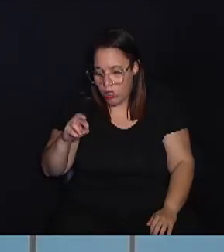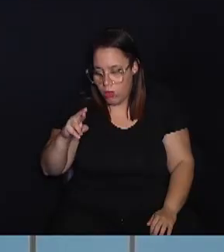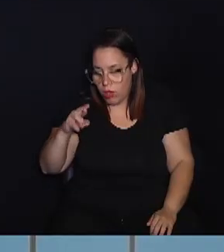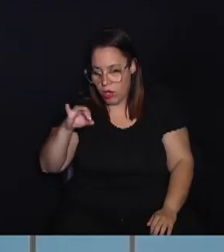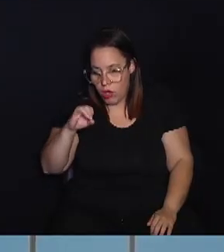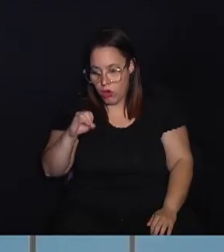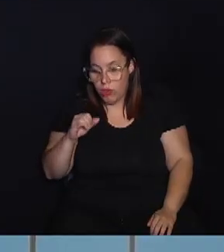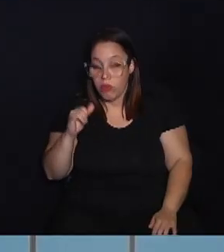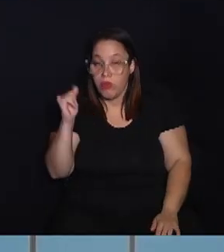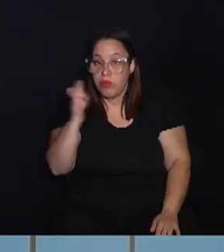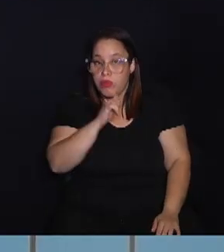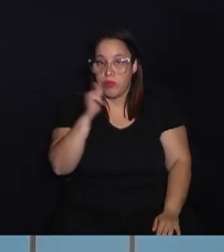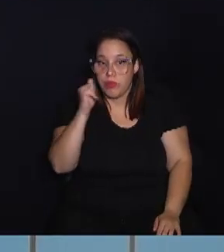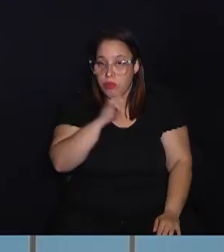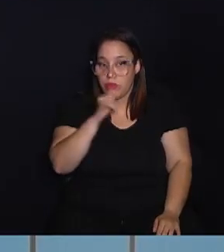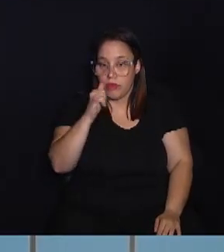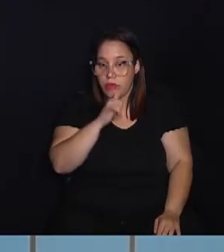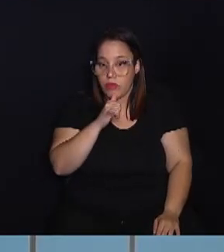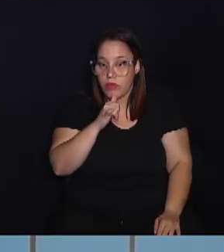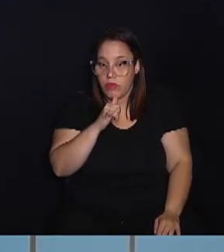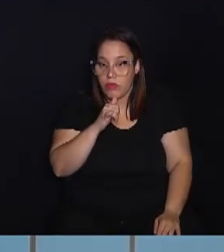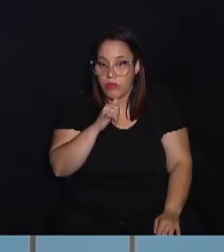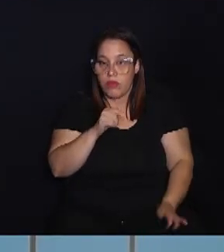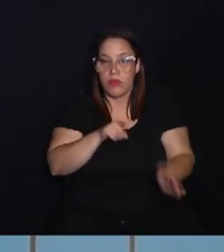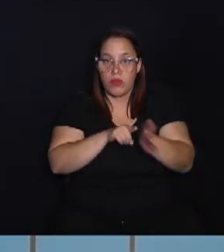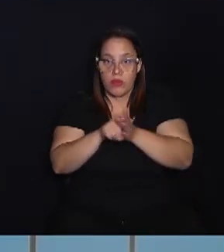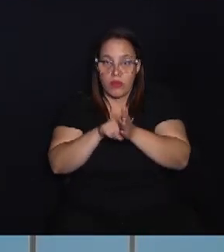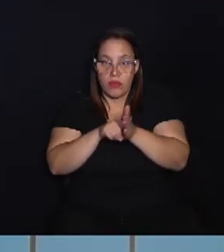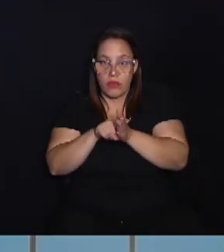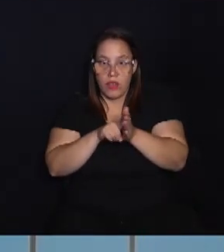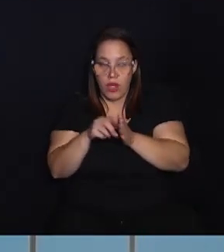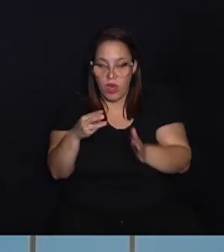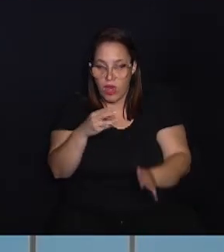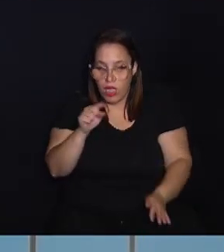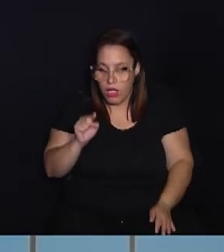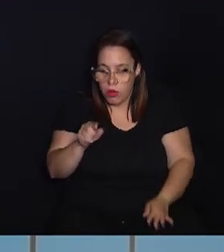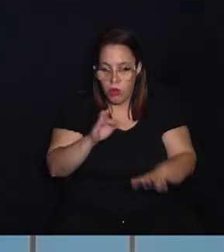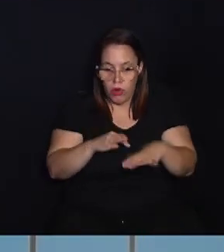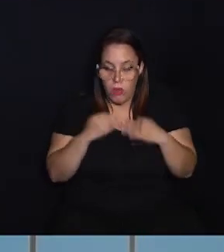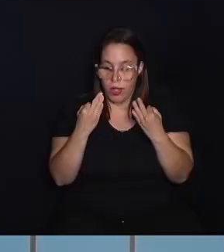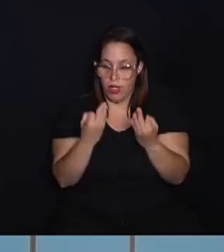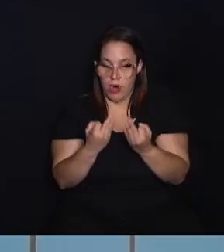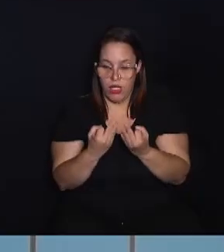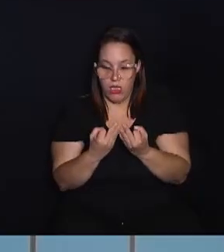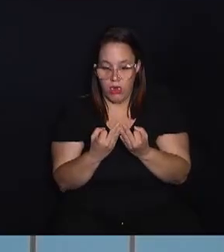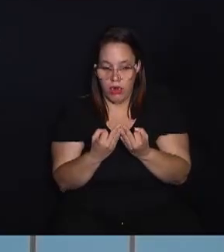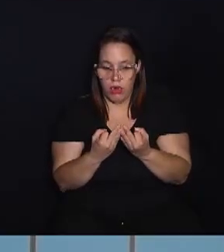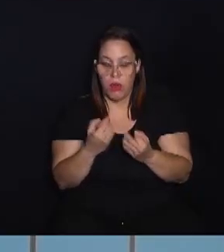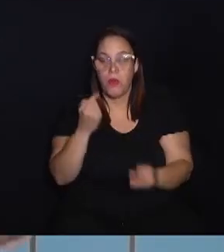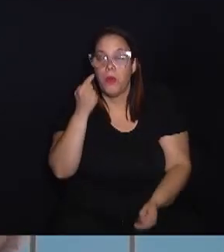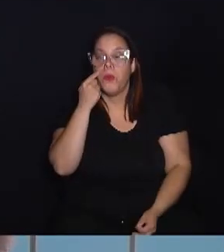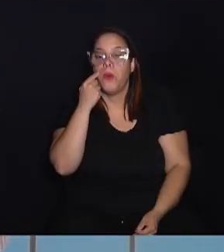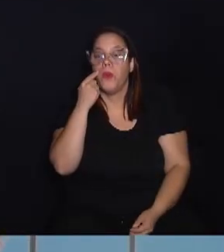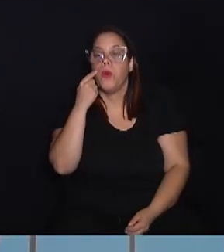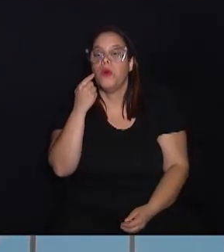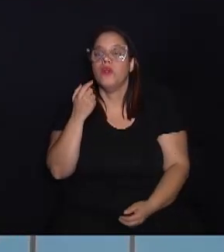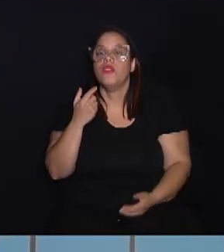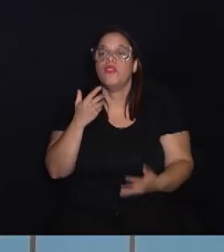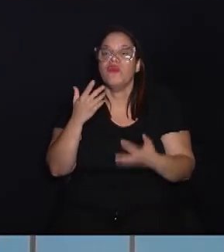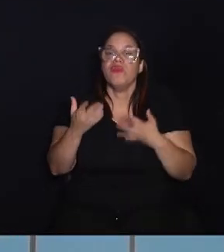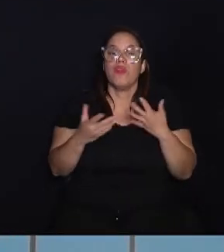da ONU-DC durante alguns anos e ele fez uma pesquisa com 3.000 famílias para ver a questão das